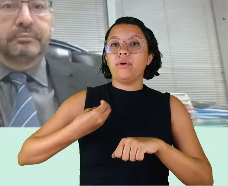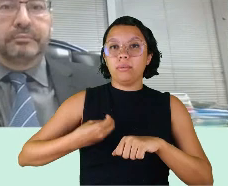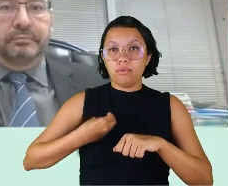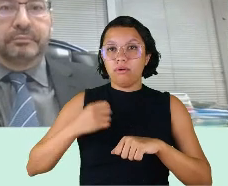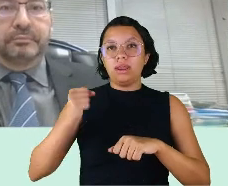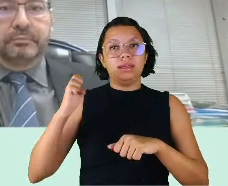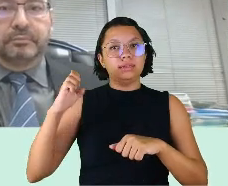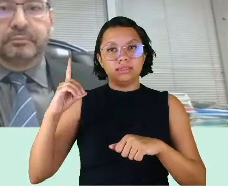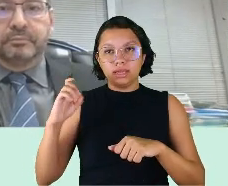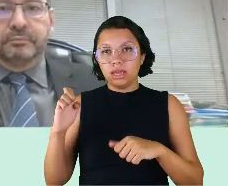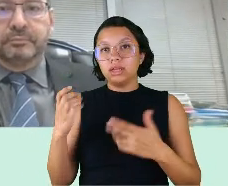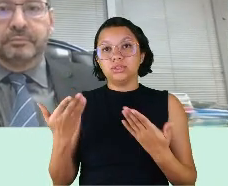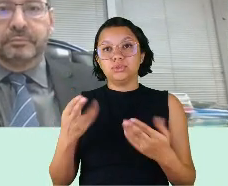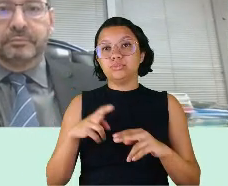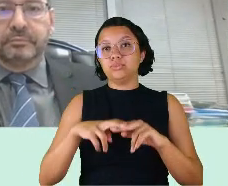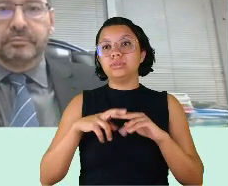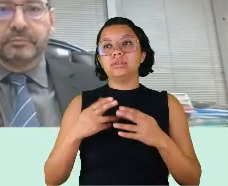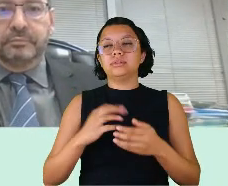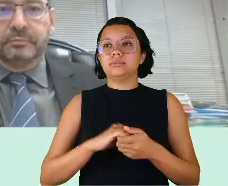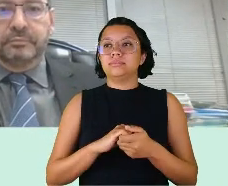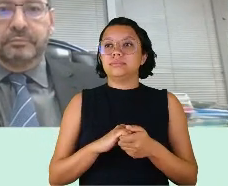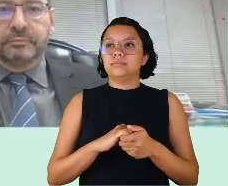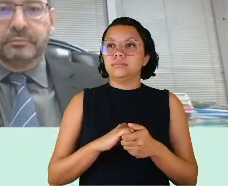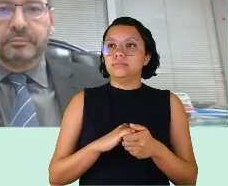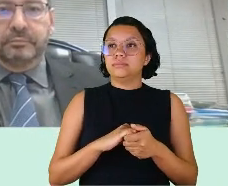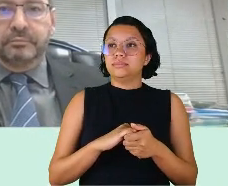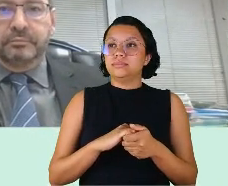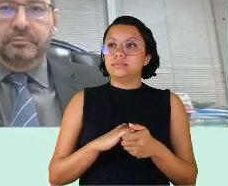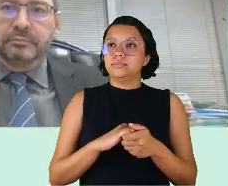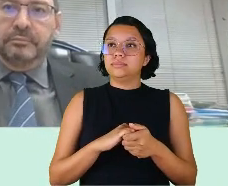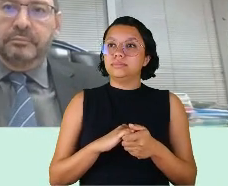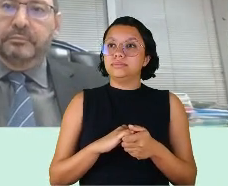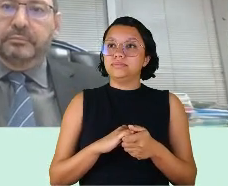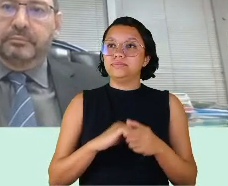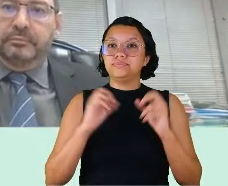sede. É por isso.